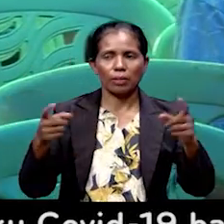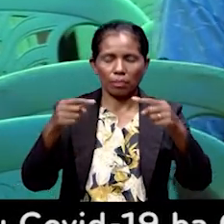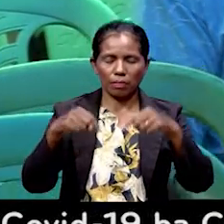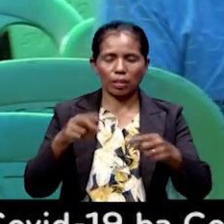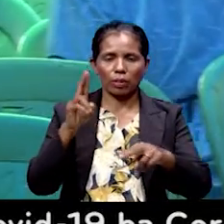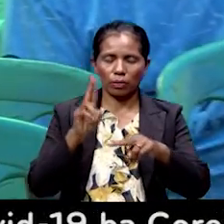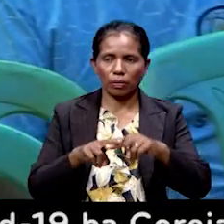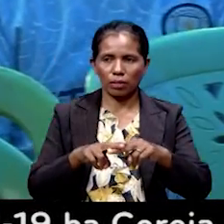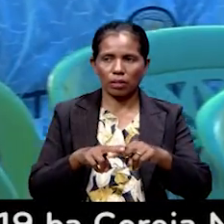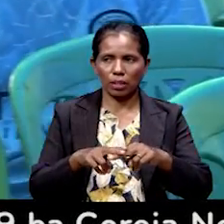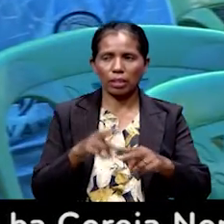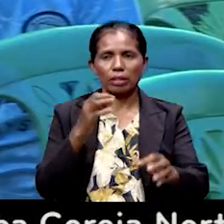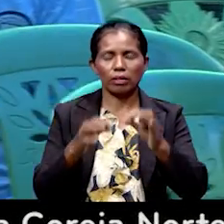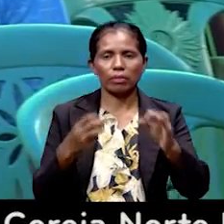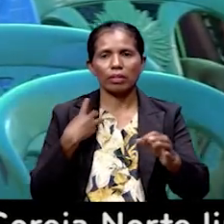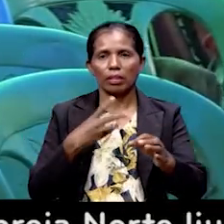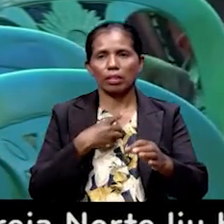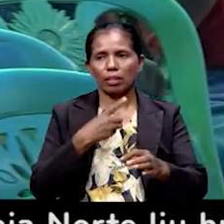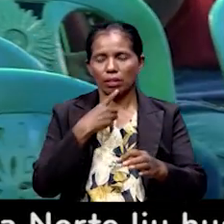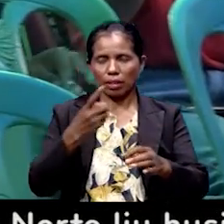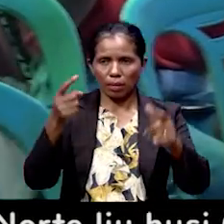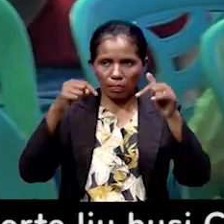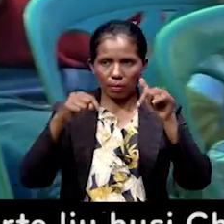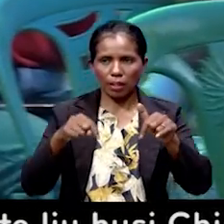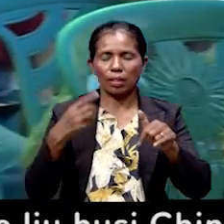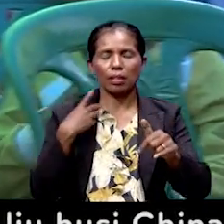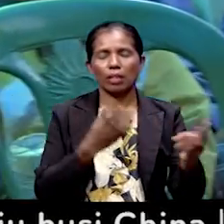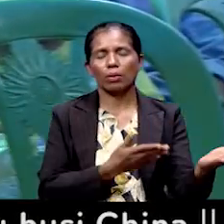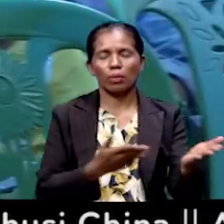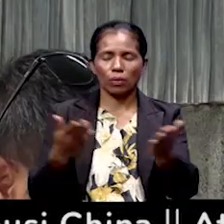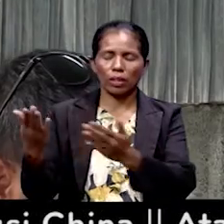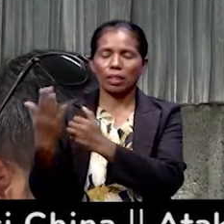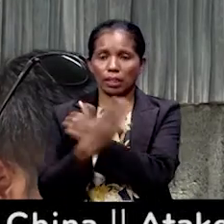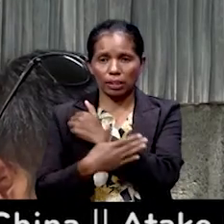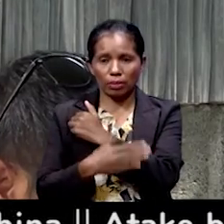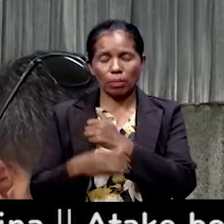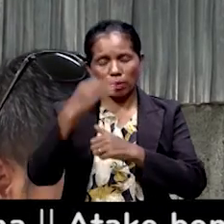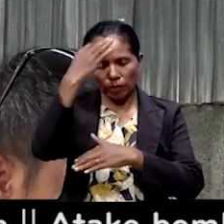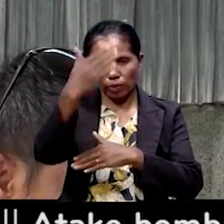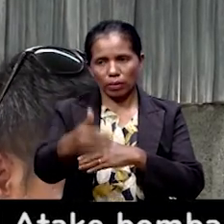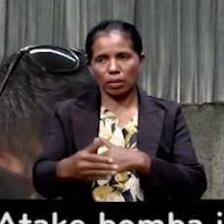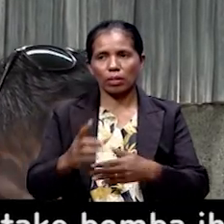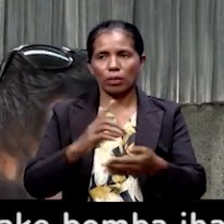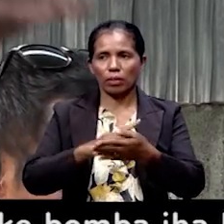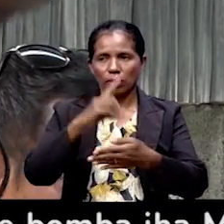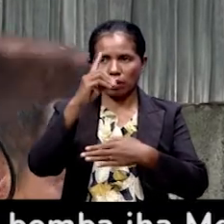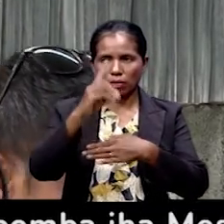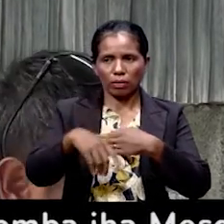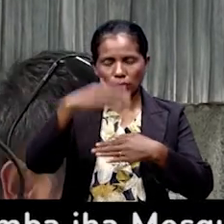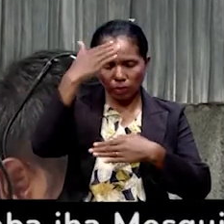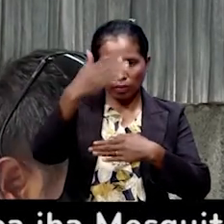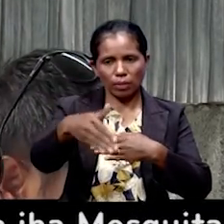tur. Se ita di han kata mai parita tuluri rai ne ba oi at tuluri desenvolvimento ne ba